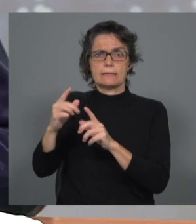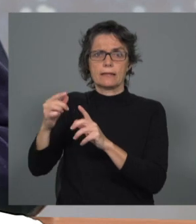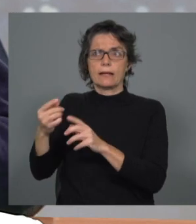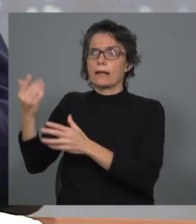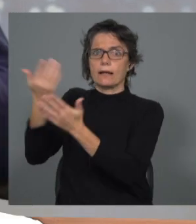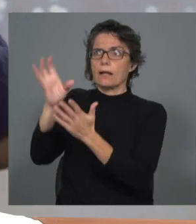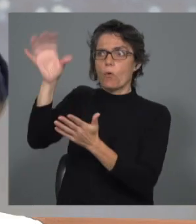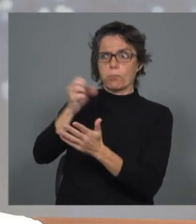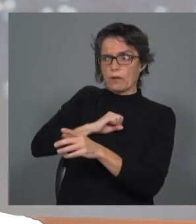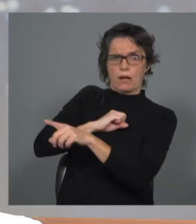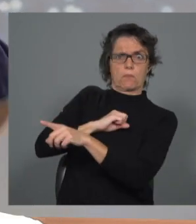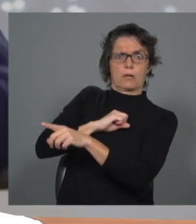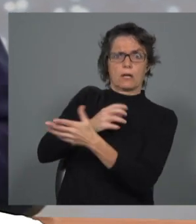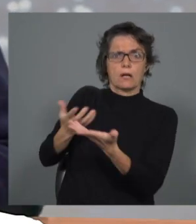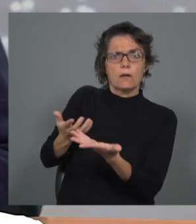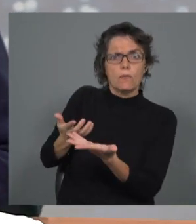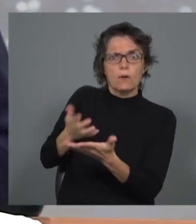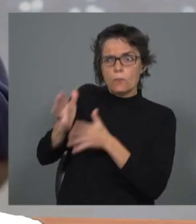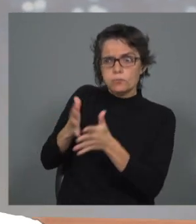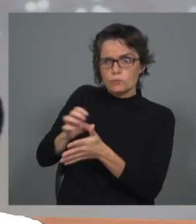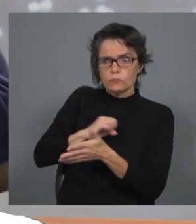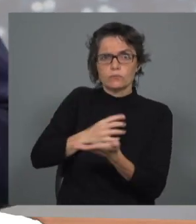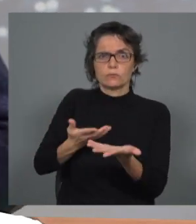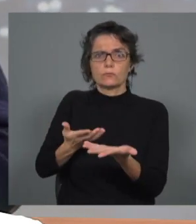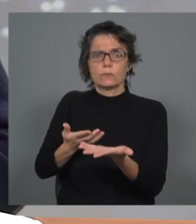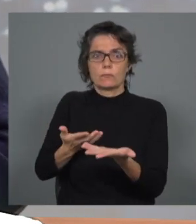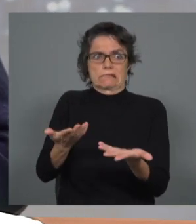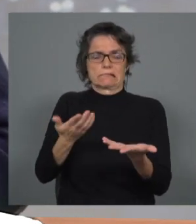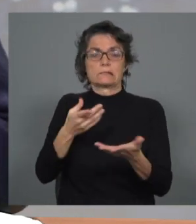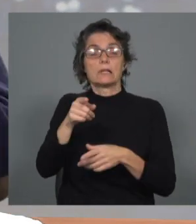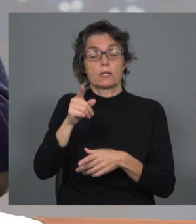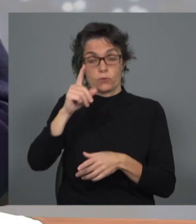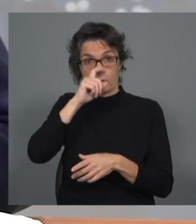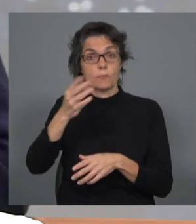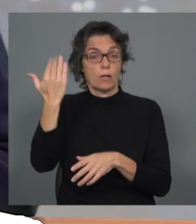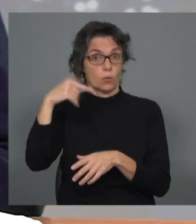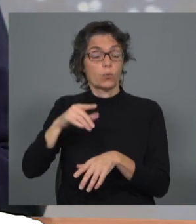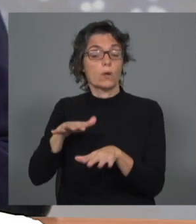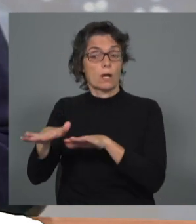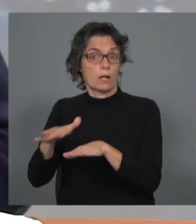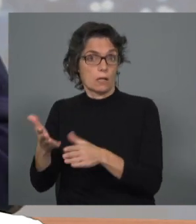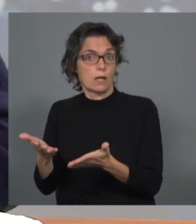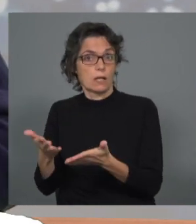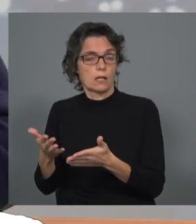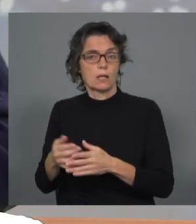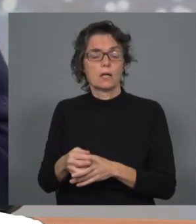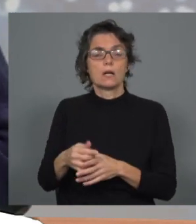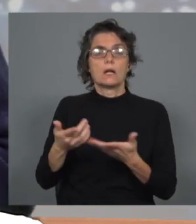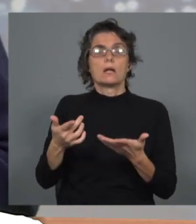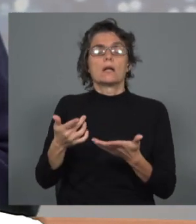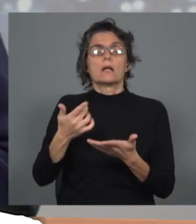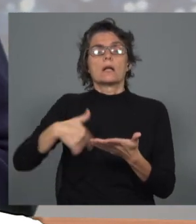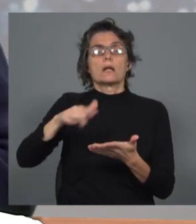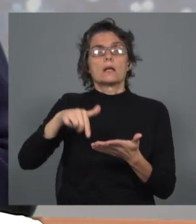um dos soldados, por armas fabricadas no seu país, neste caso foi a Itália. Portanto, mas antes disso nós tínhamos conduzido 2